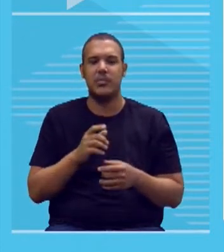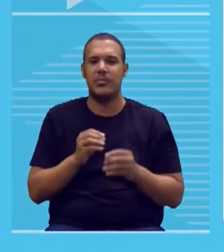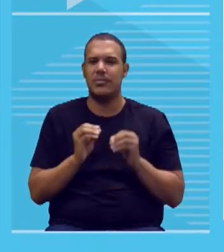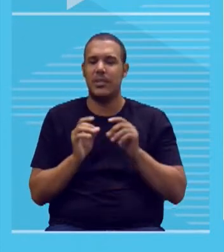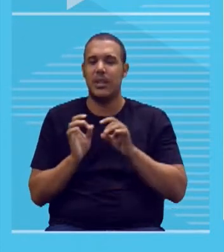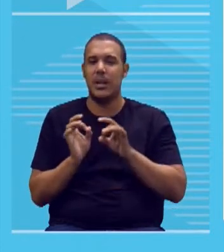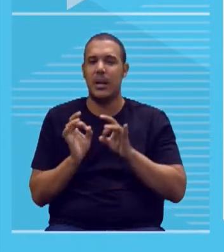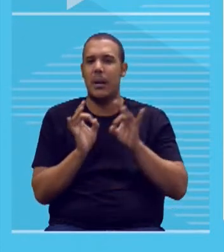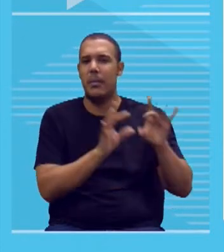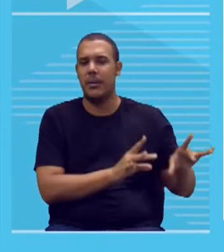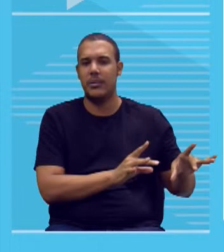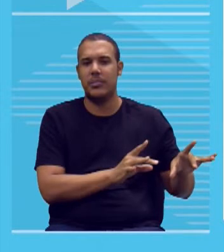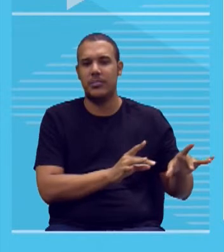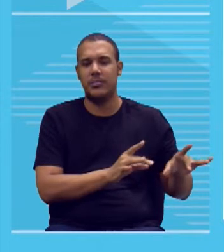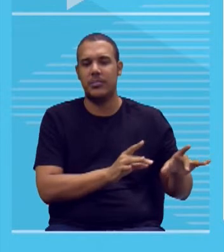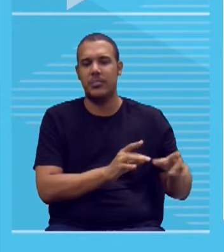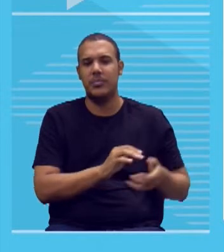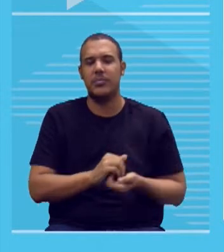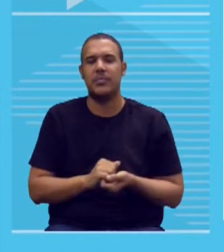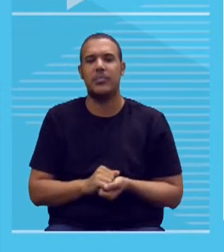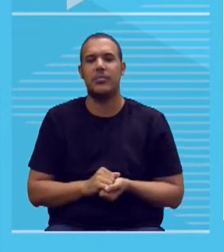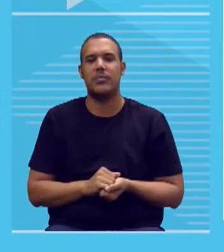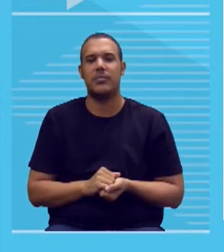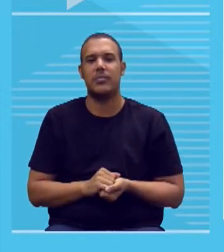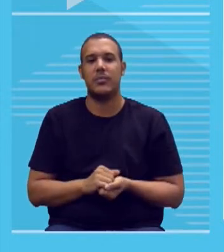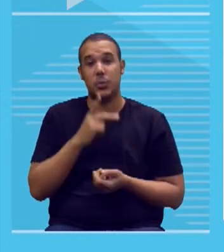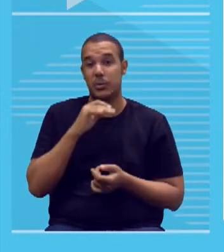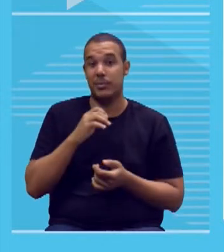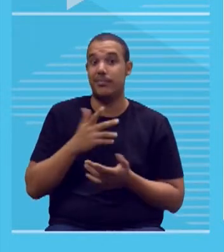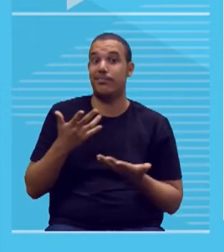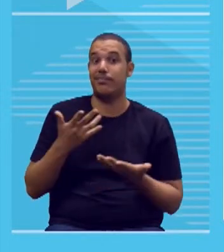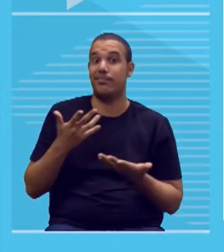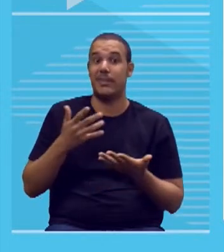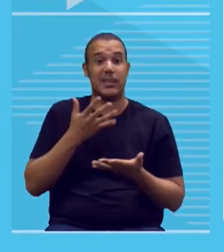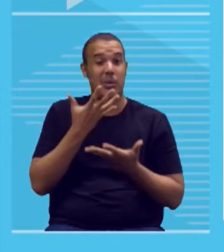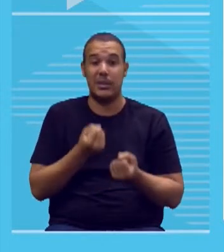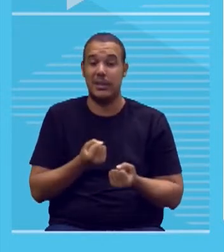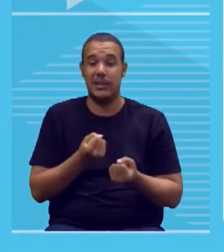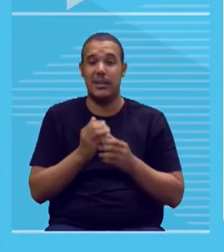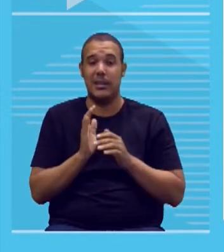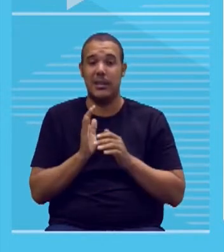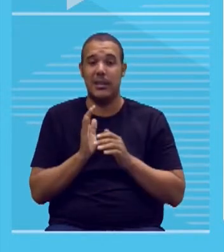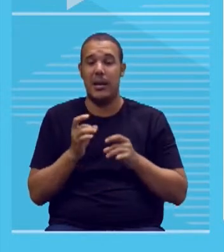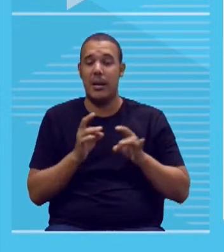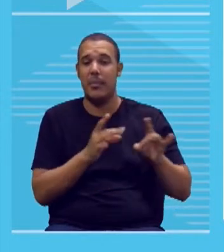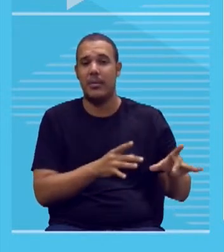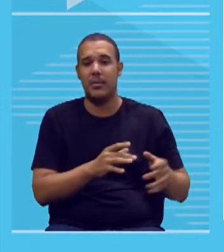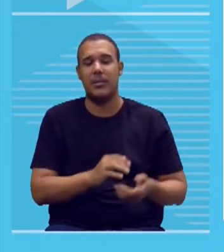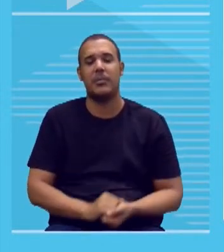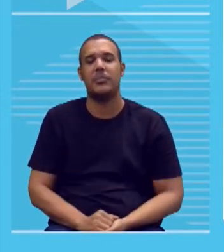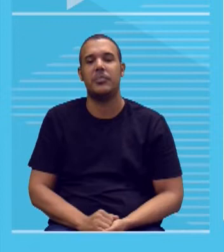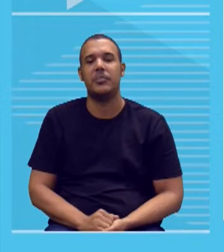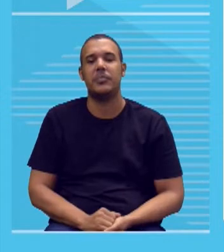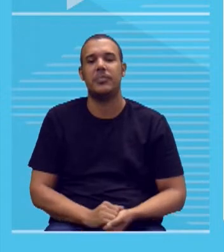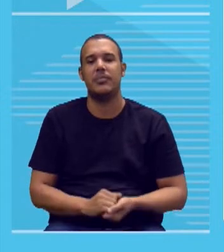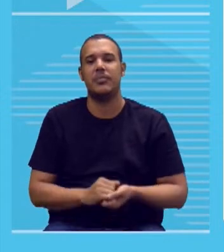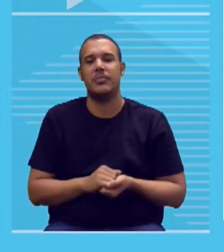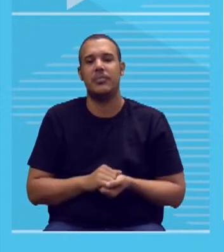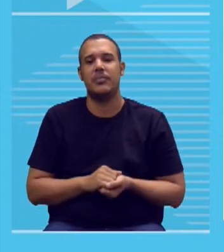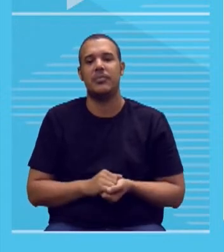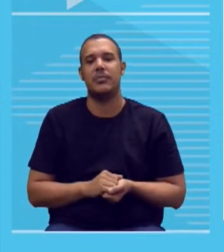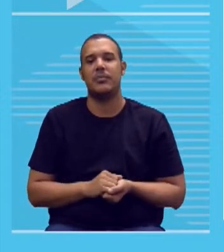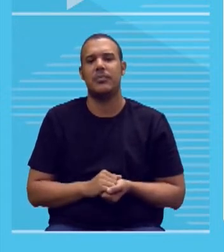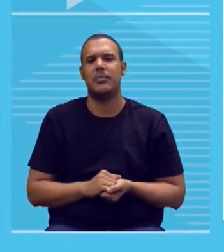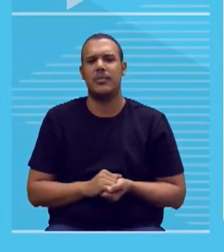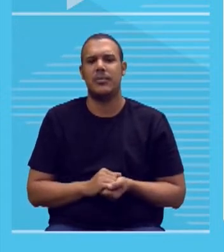abandonou evidentemente que os pais não gostaram lá rapaz faz isso não rapaz